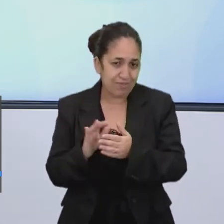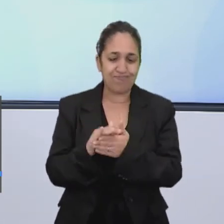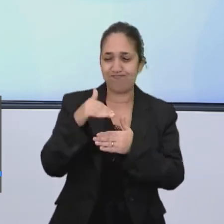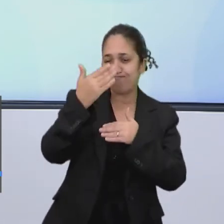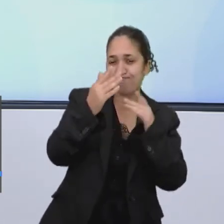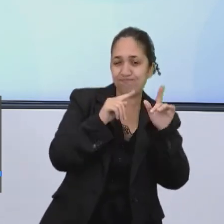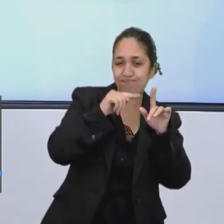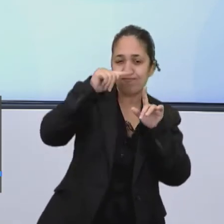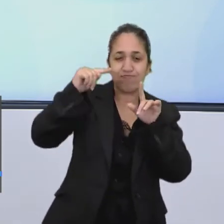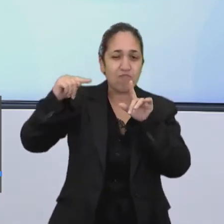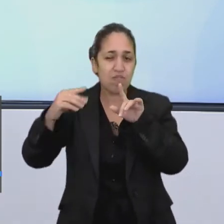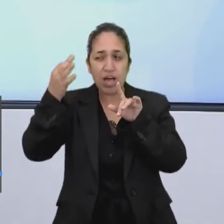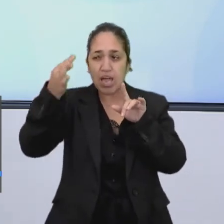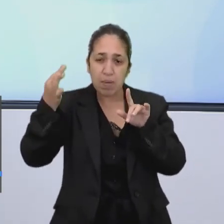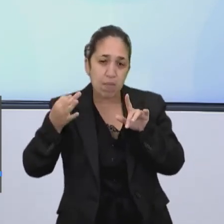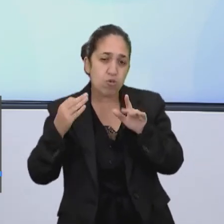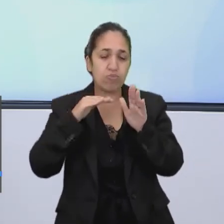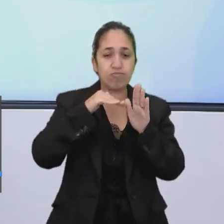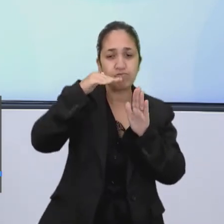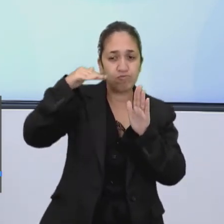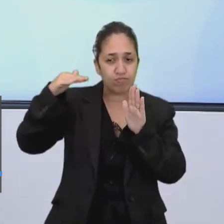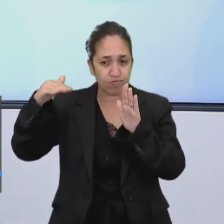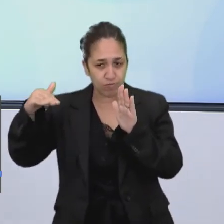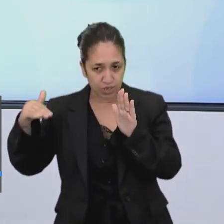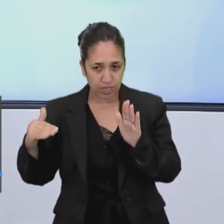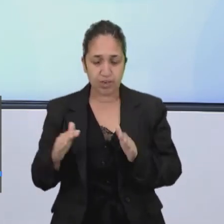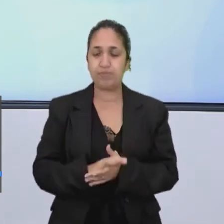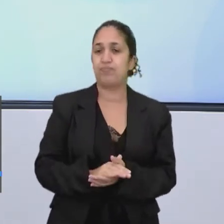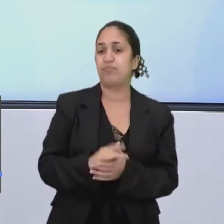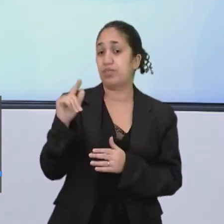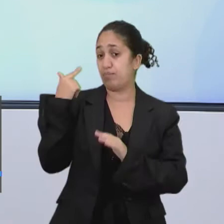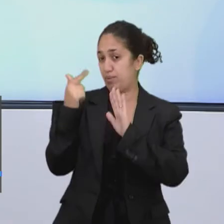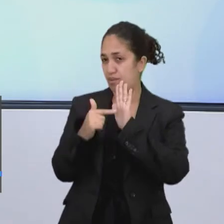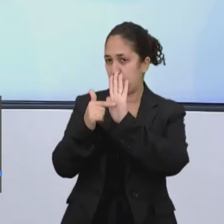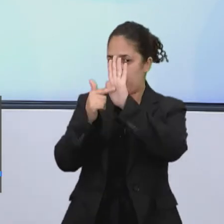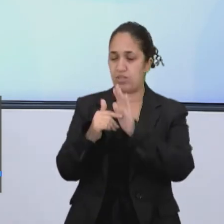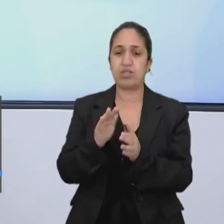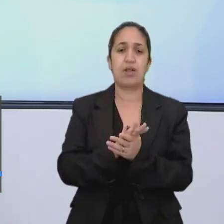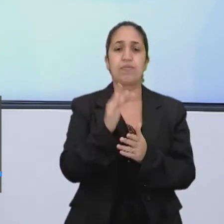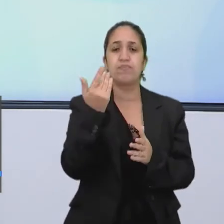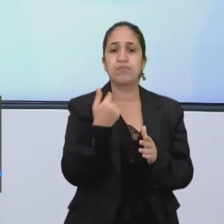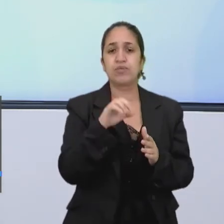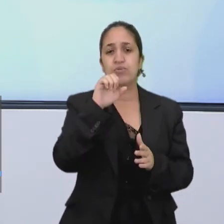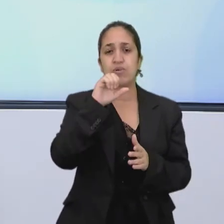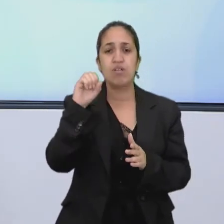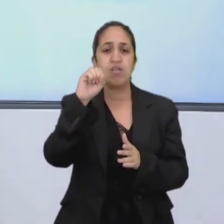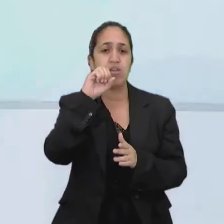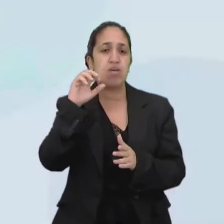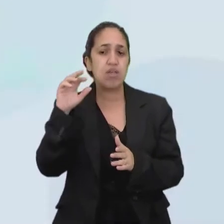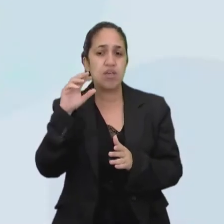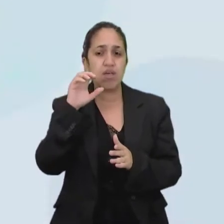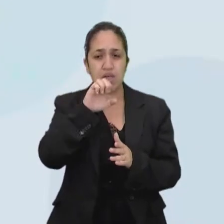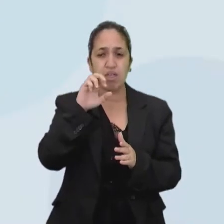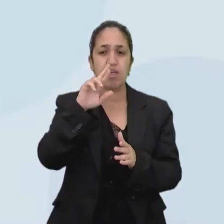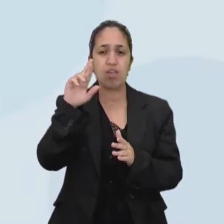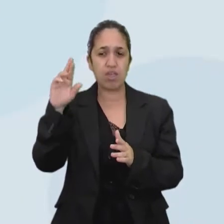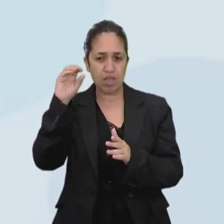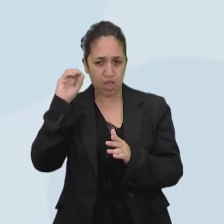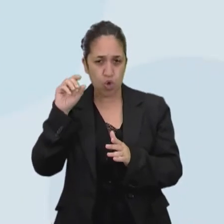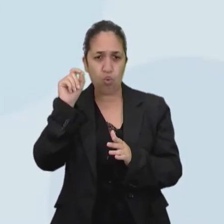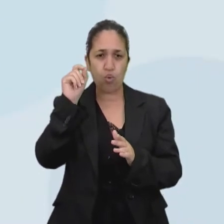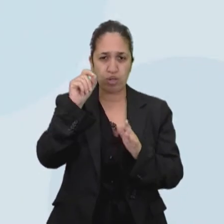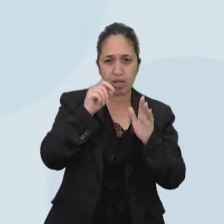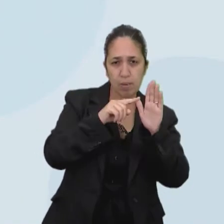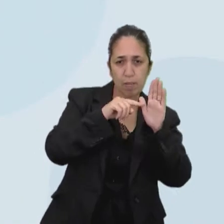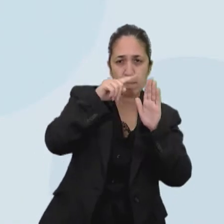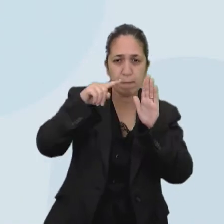variar os percentuais, a gente já vai mostrar para vocês então, tá ok? Bom, a margem de erro é o índice que indica a variação percentual,